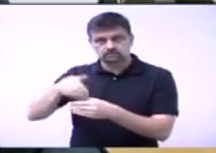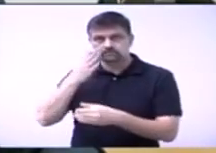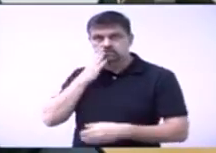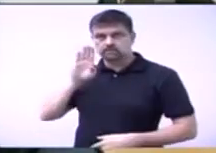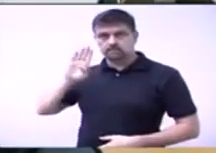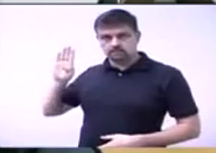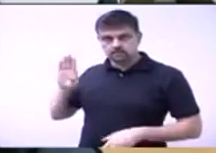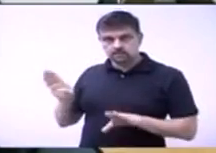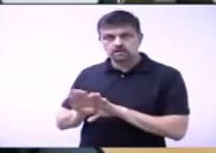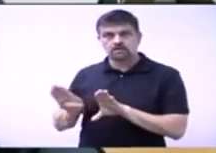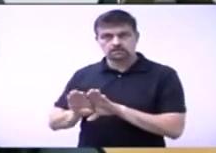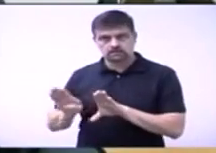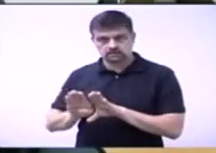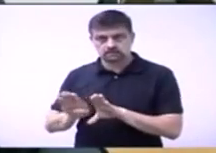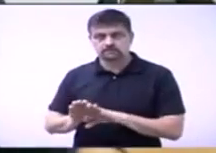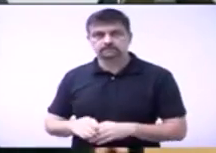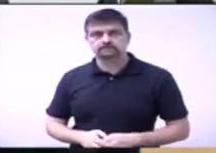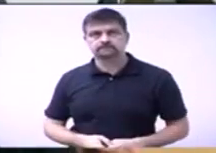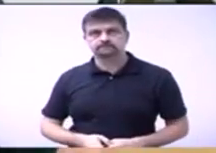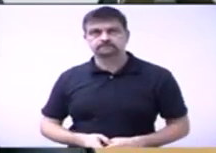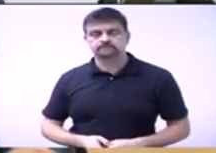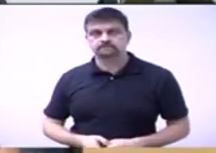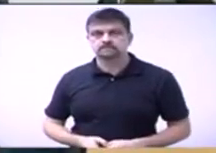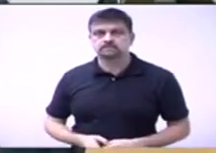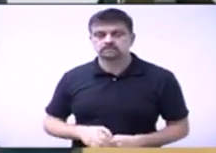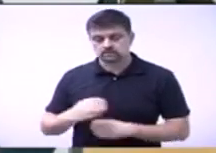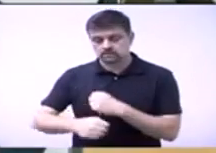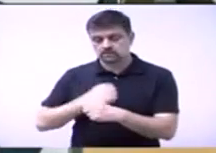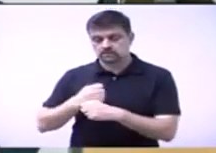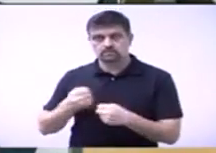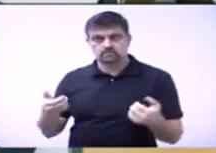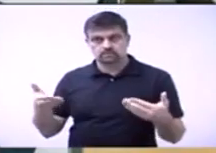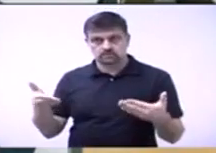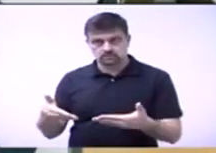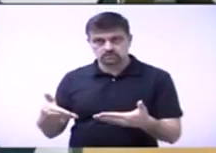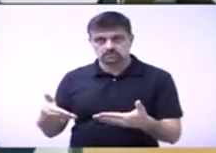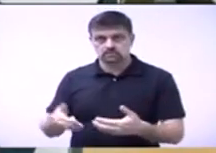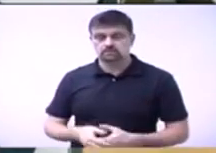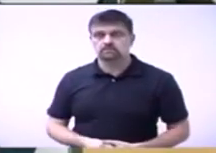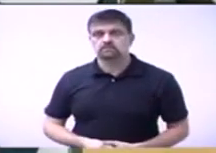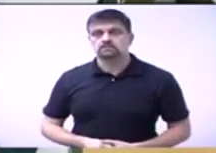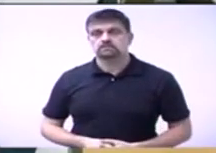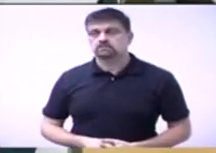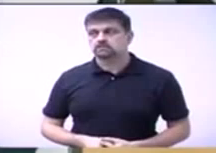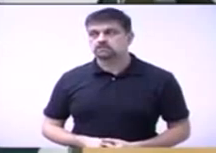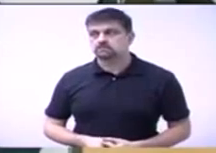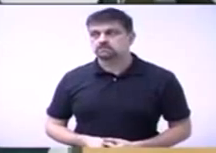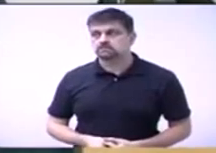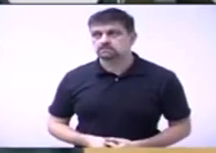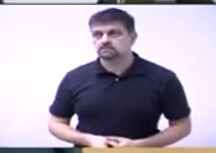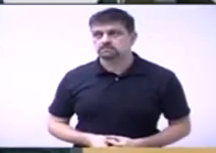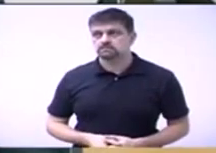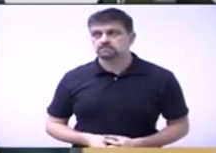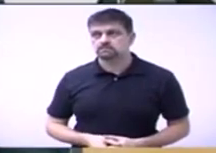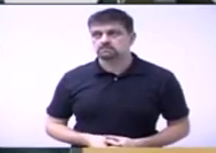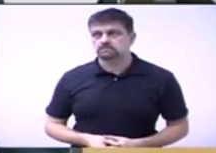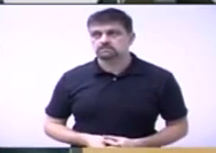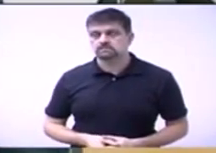também, no pleito que virá esse ano. Então,